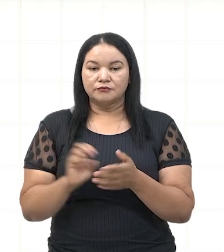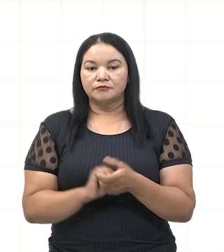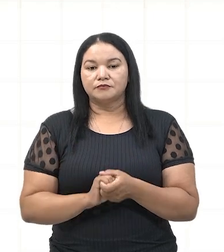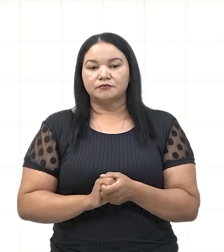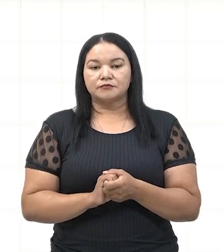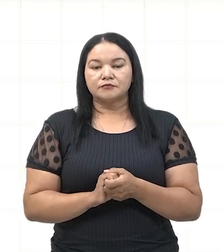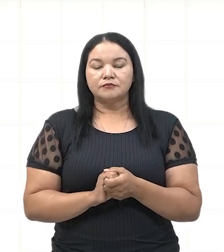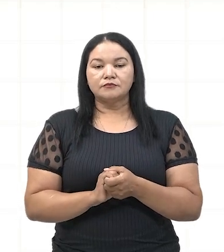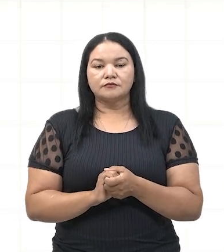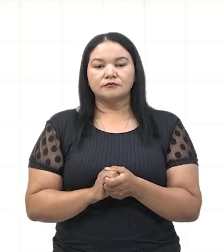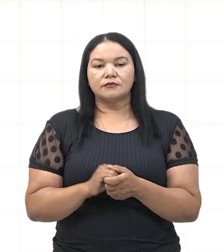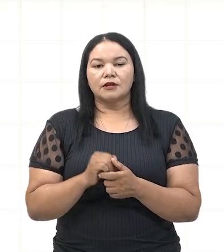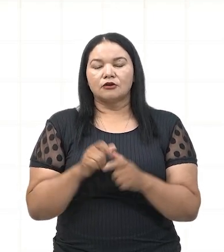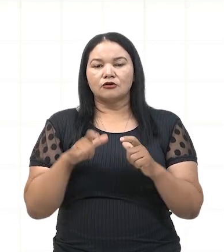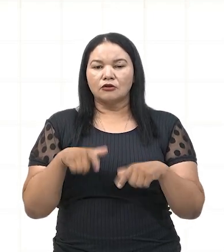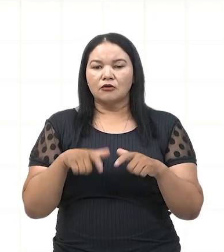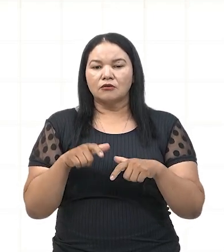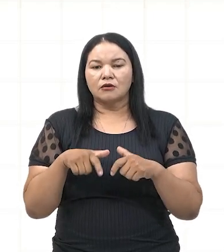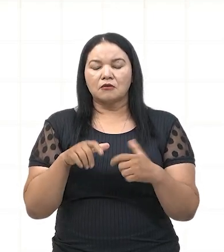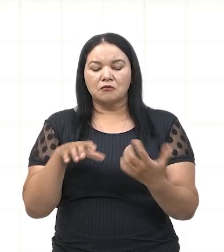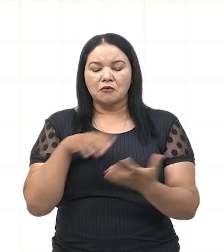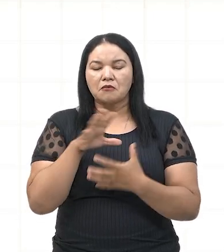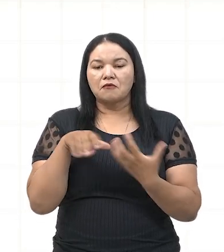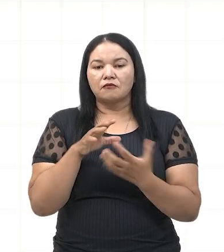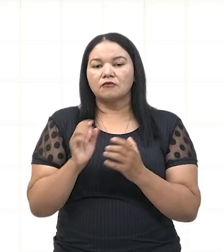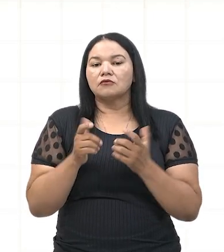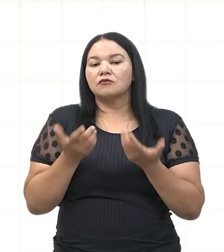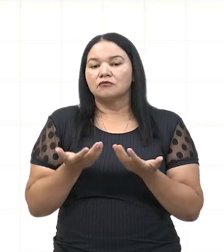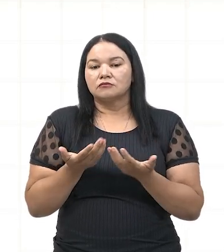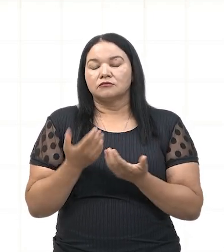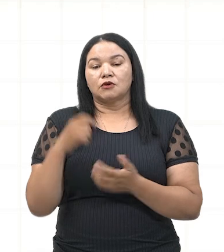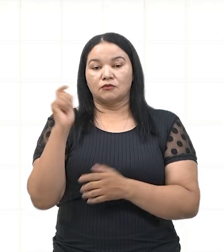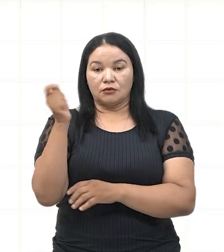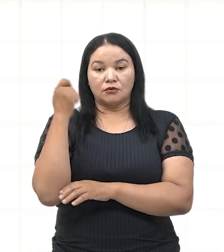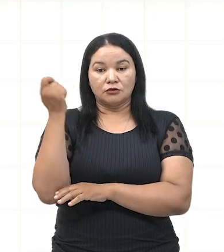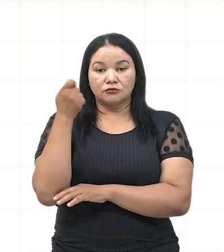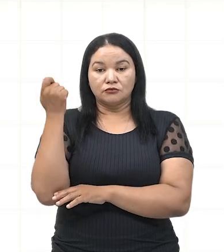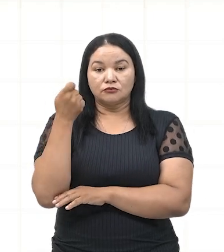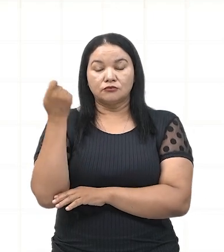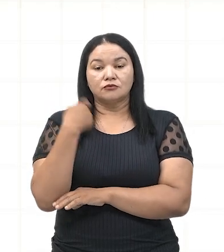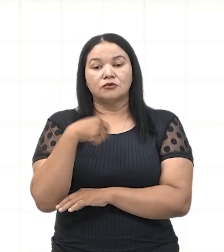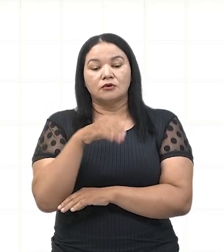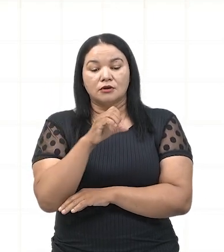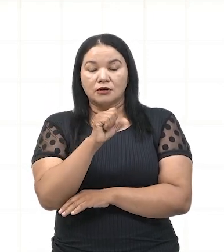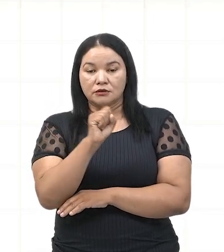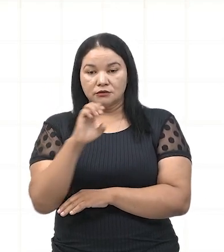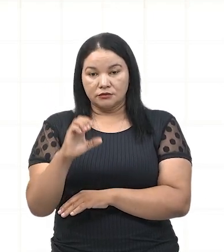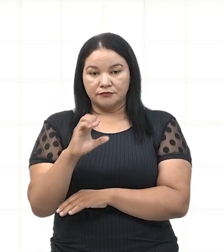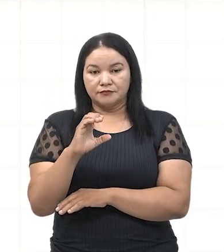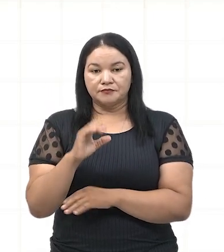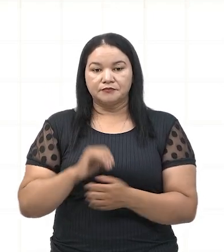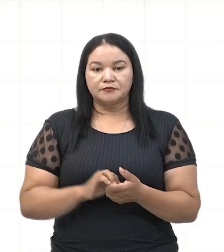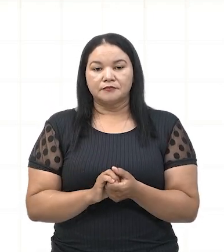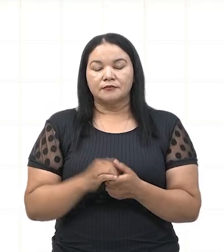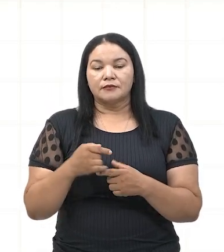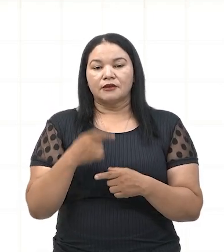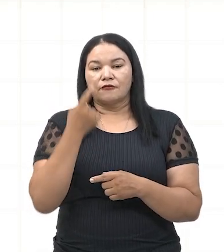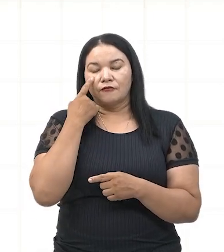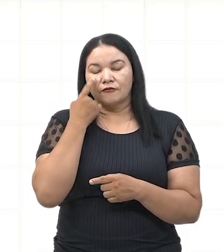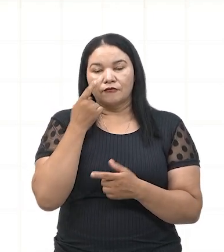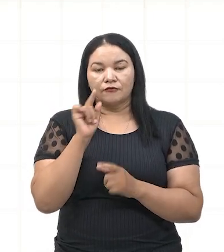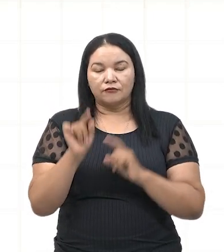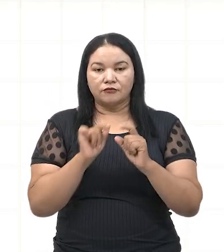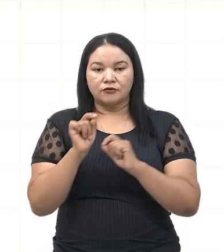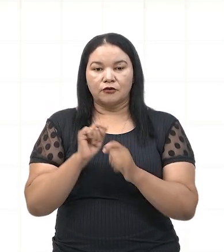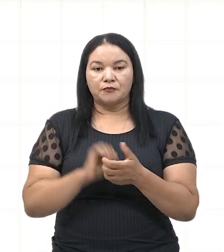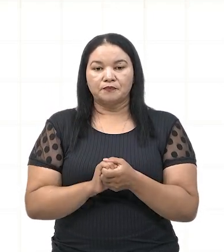1895. Qual é o local desta revolta, né? Rio Grande do Sul e Santa Catarina. Vamos observar